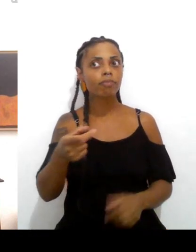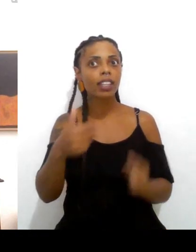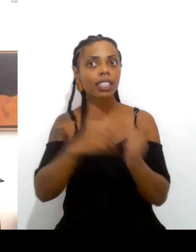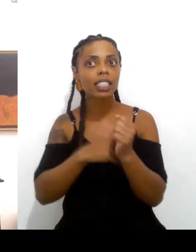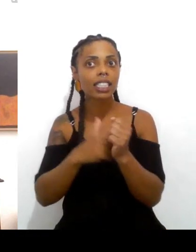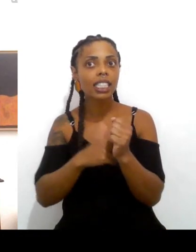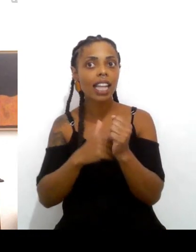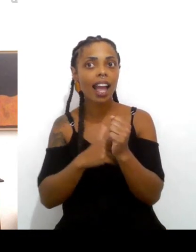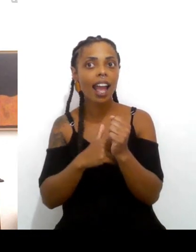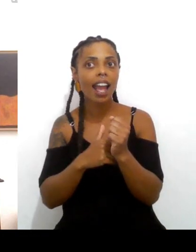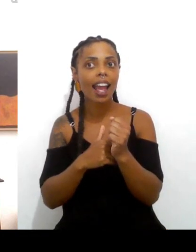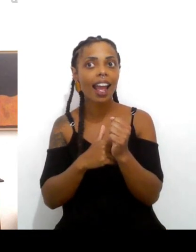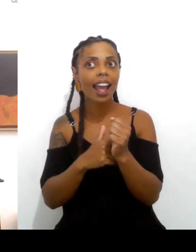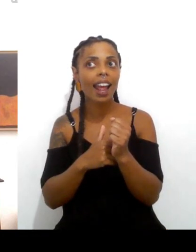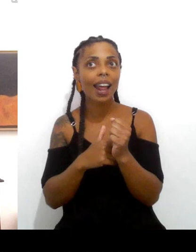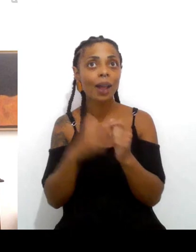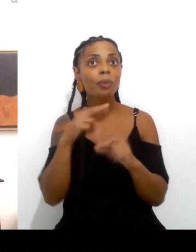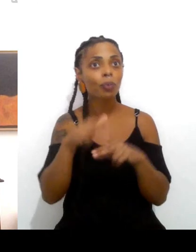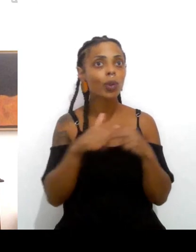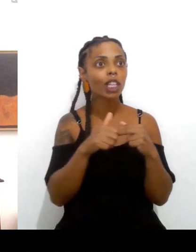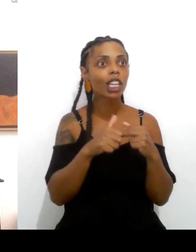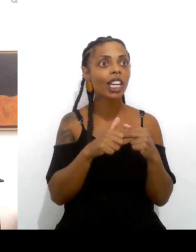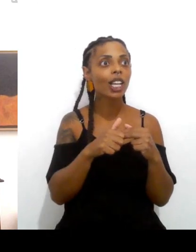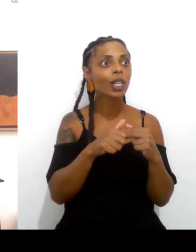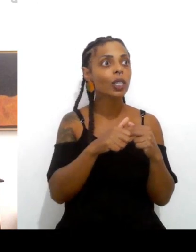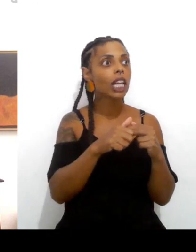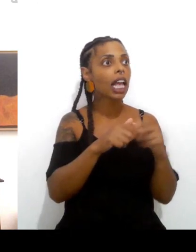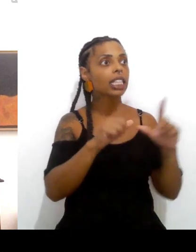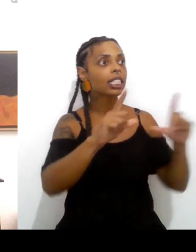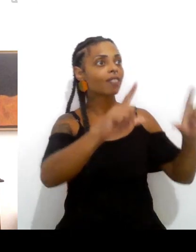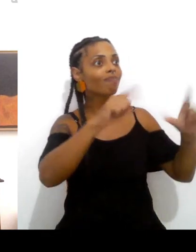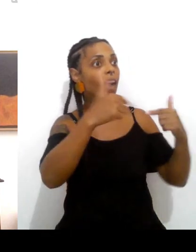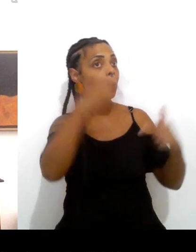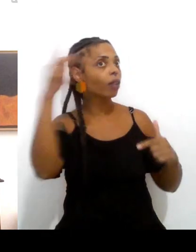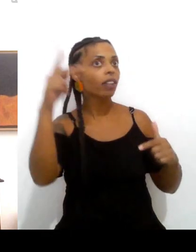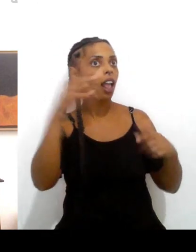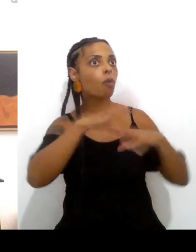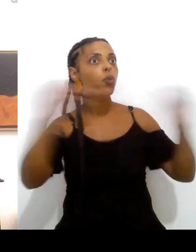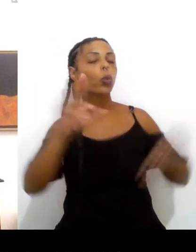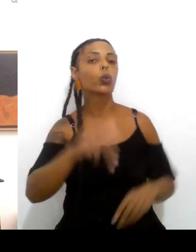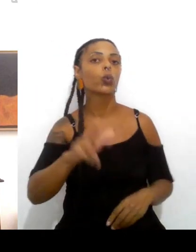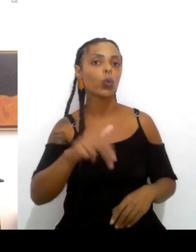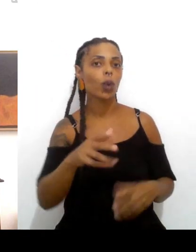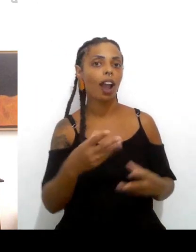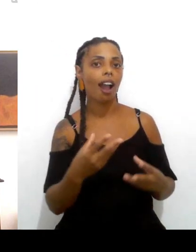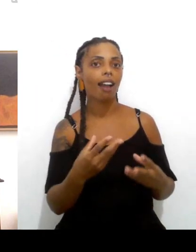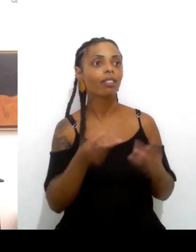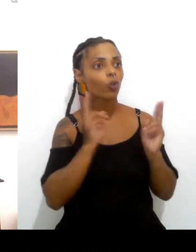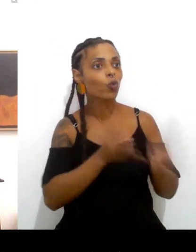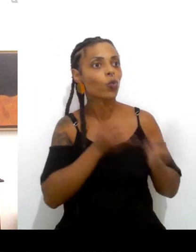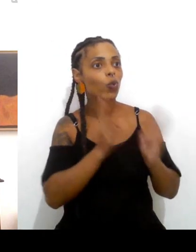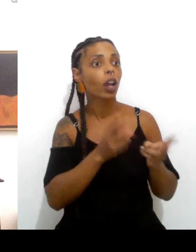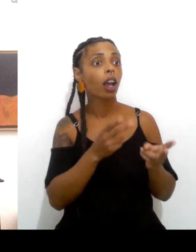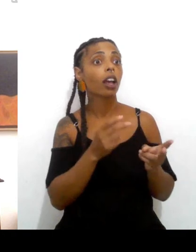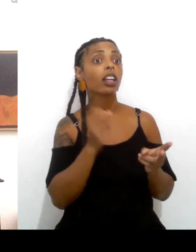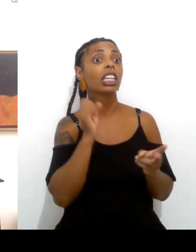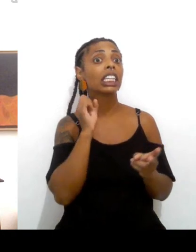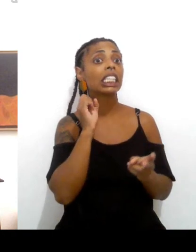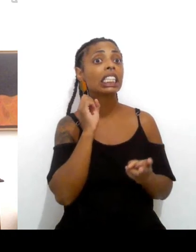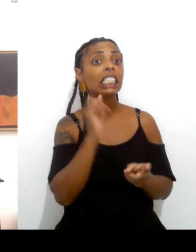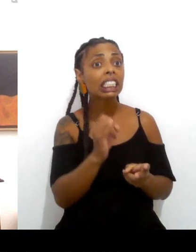não desapareceu e nesse caso Espero que não desapareça porque finalmente qual vai ser o interesse das pessoas se não houver